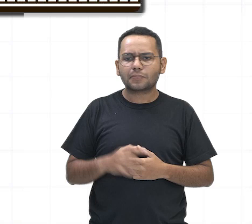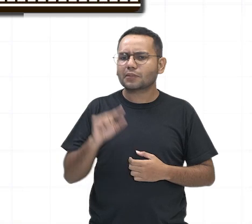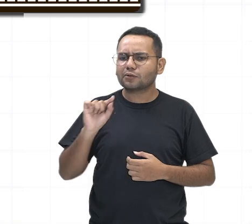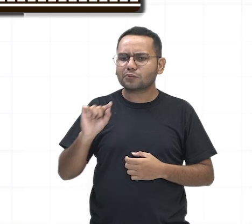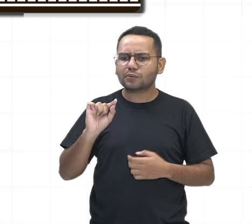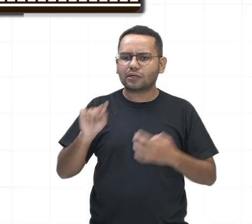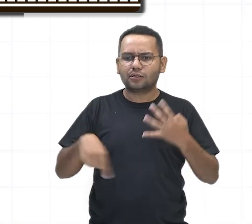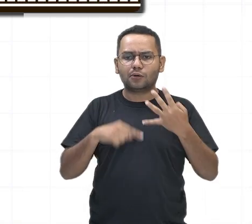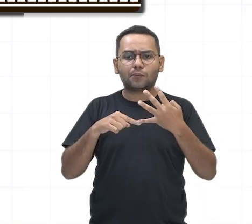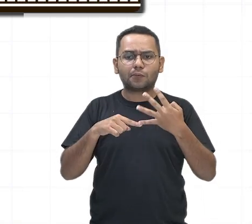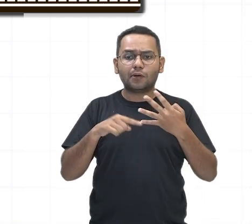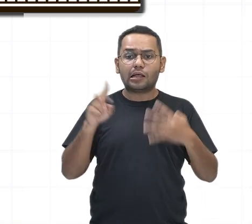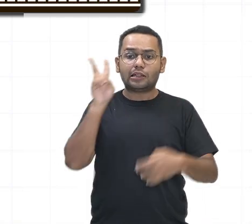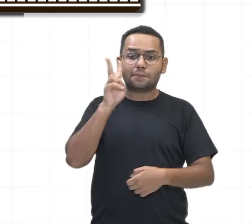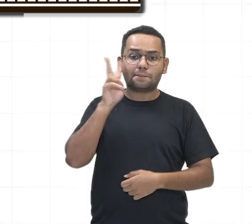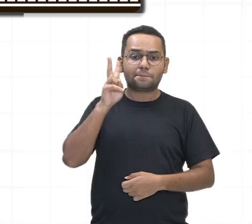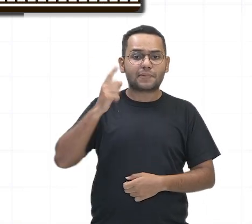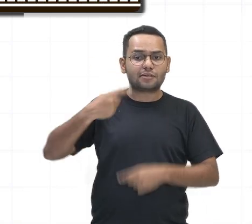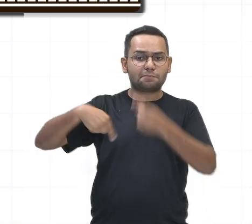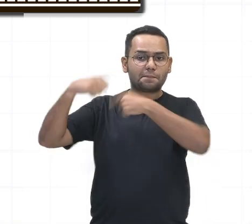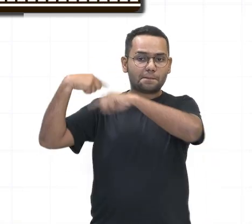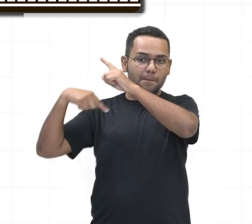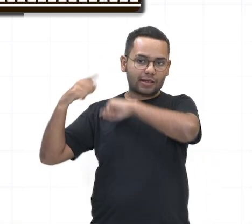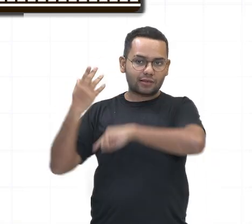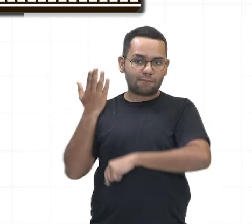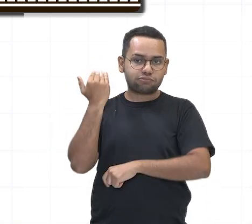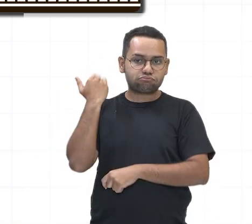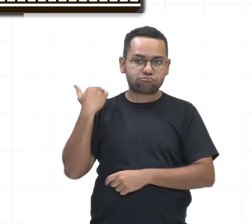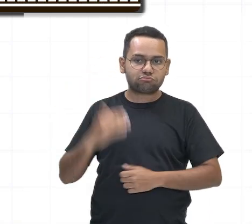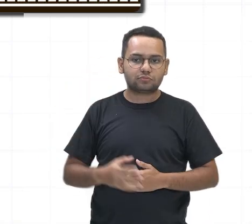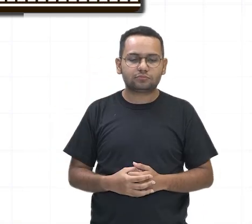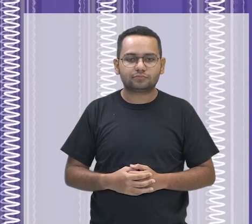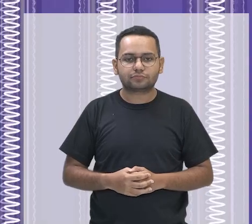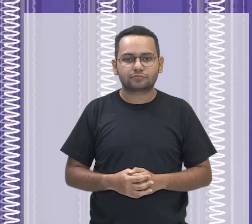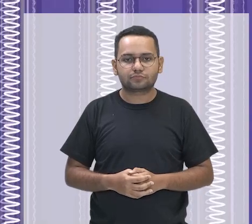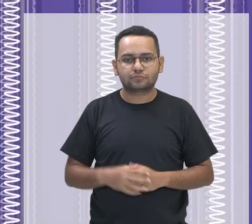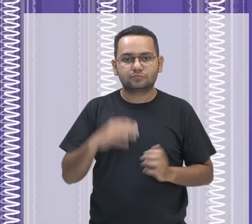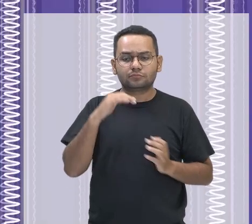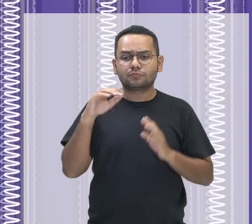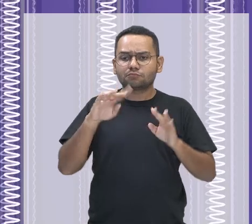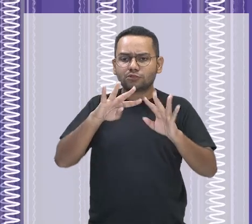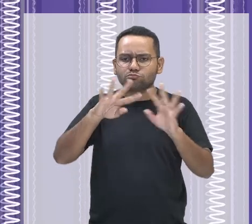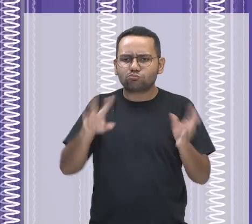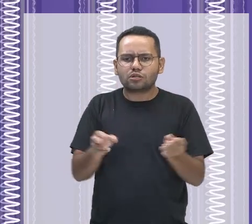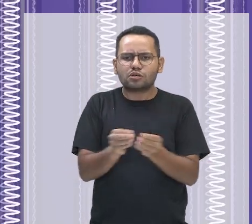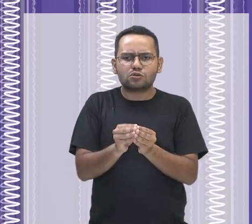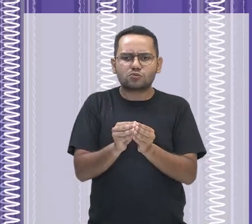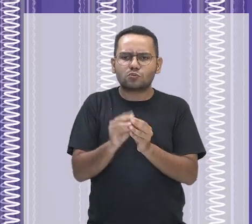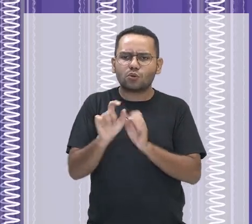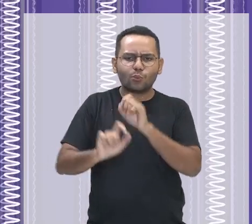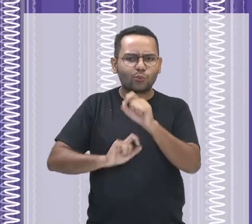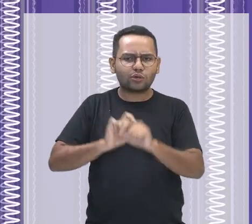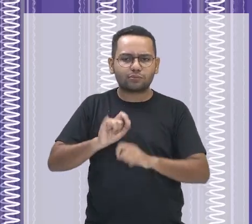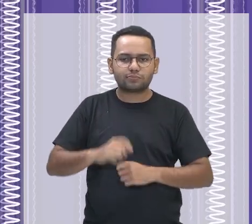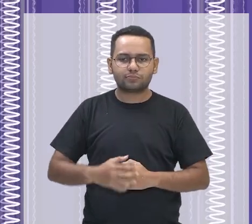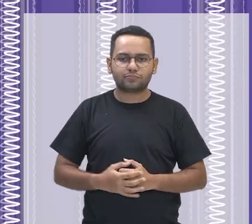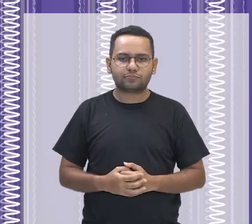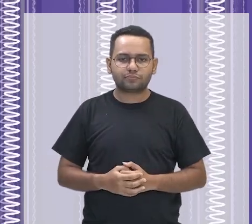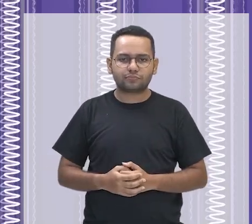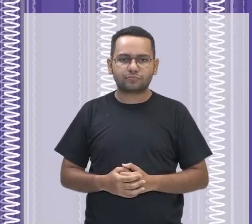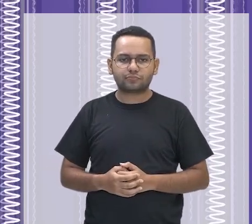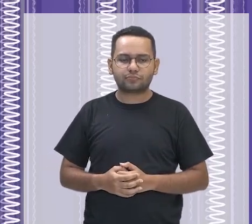antepassados. Então, nós poderíamos dizer, de maneira bem geral, o seguinte, que